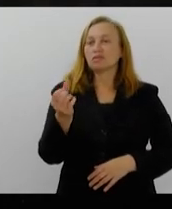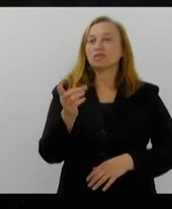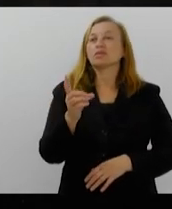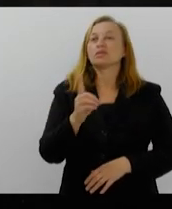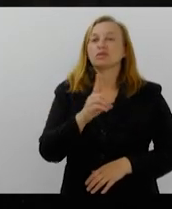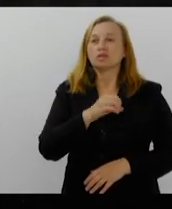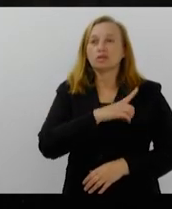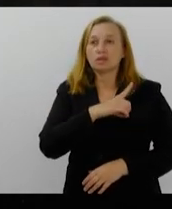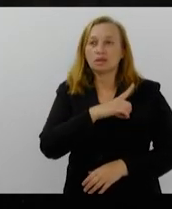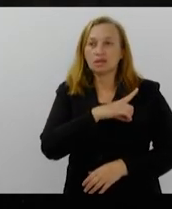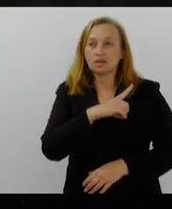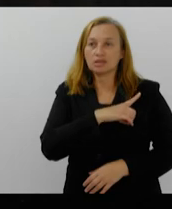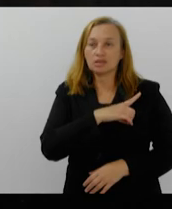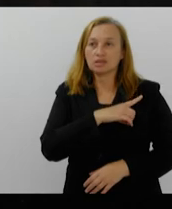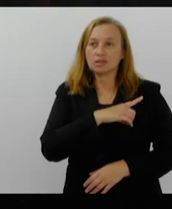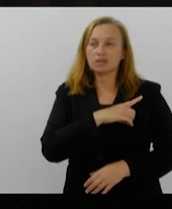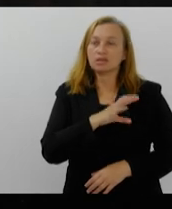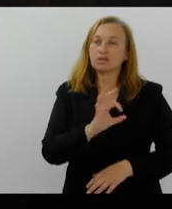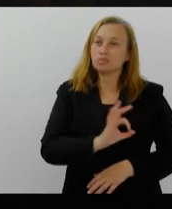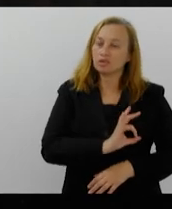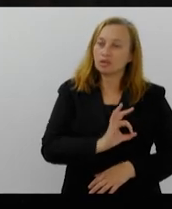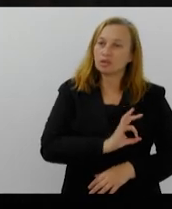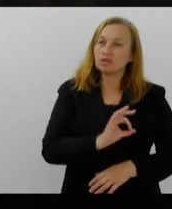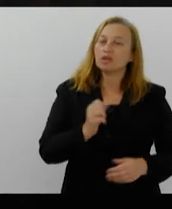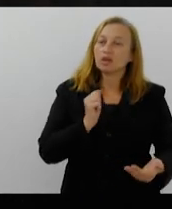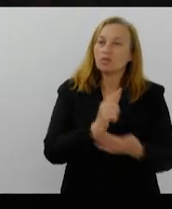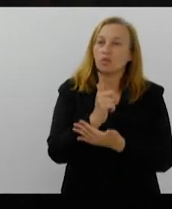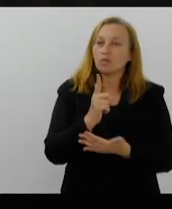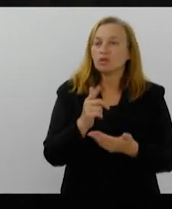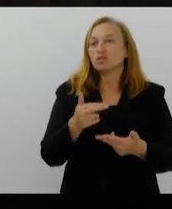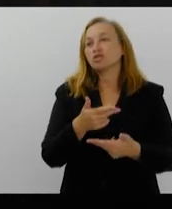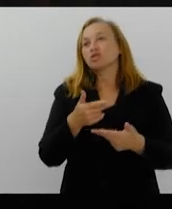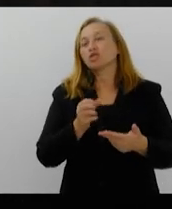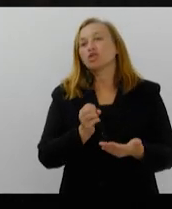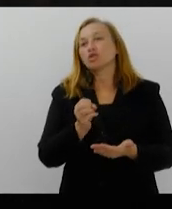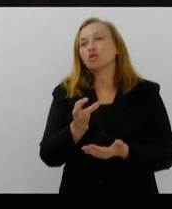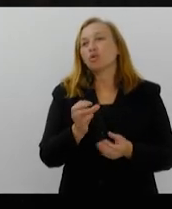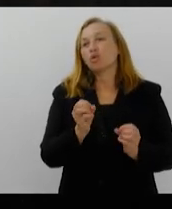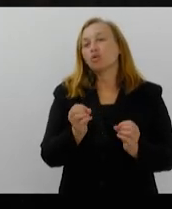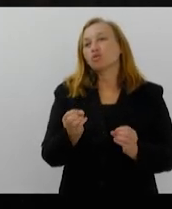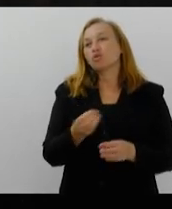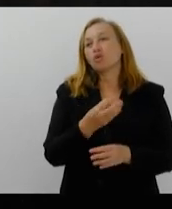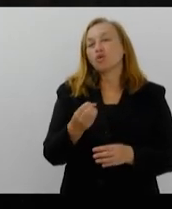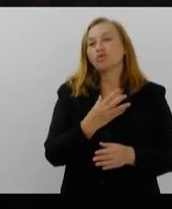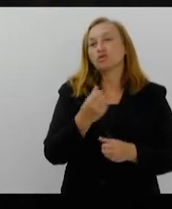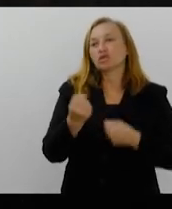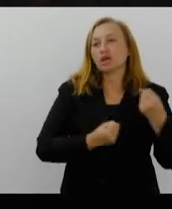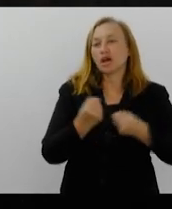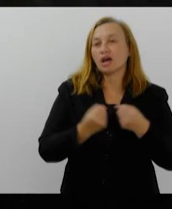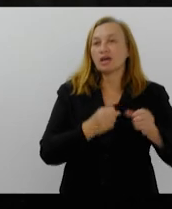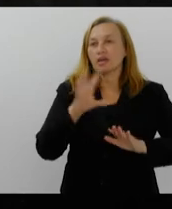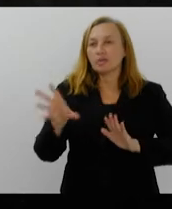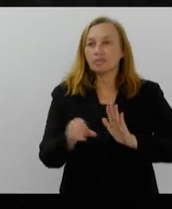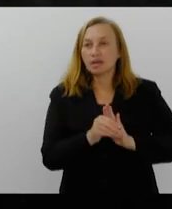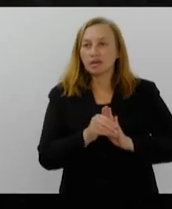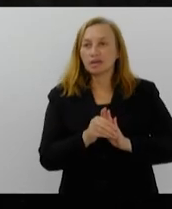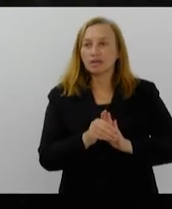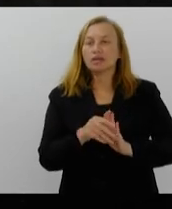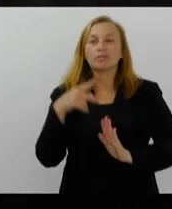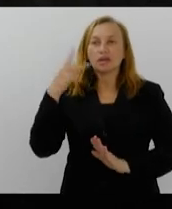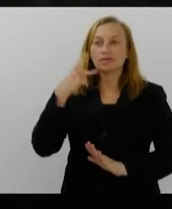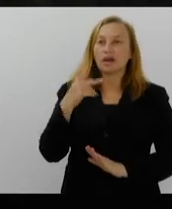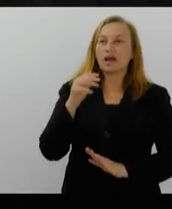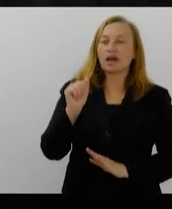chegou emenda parlamentar para a compra de novos carros para a Defesa Civil em Petrópolis, vai chegar emenda parlamentar em Areal, que vai